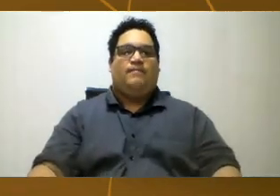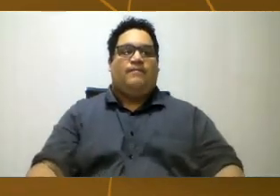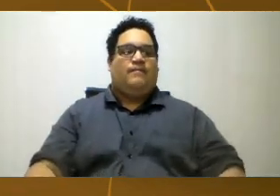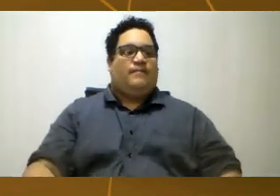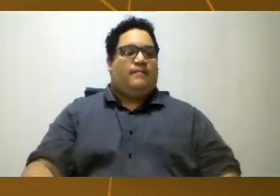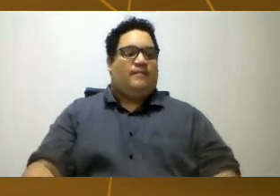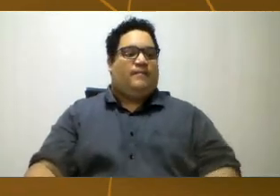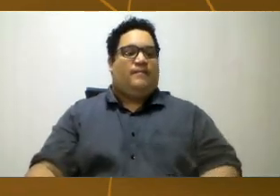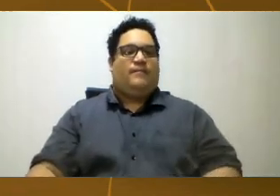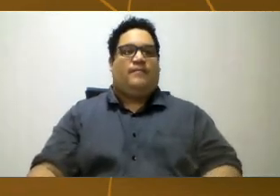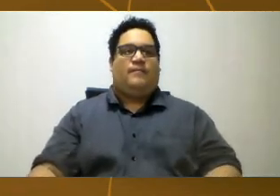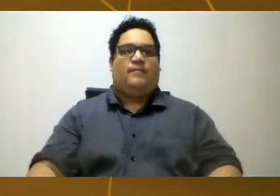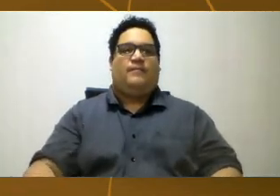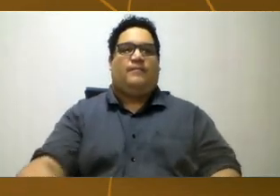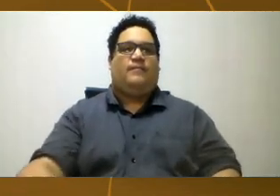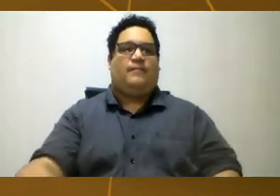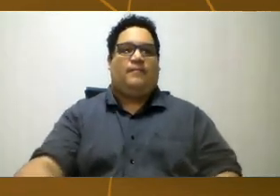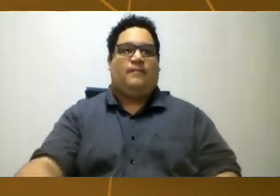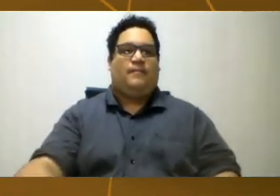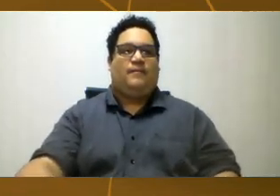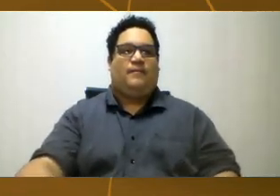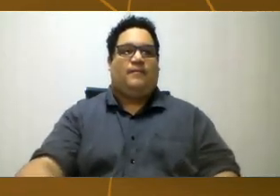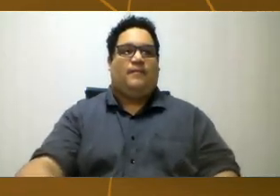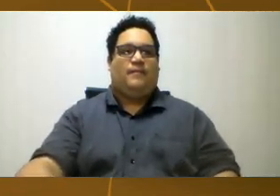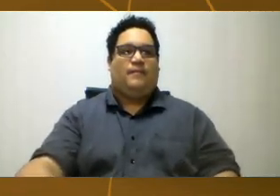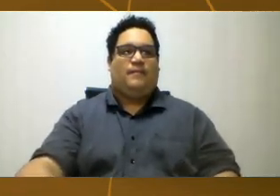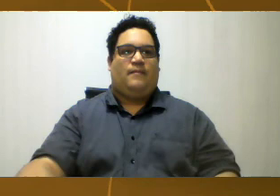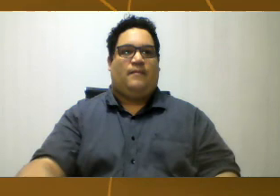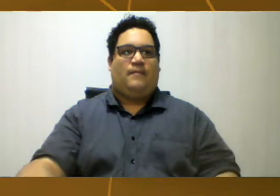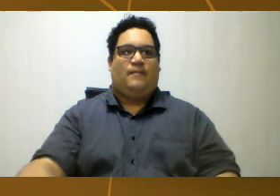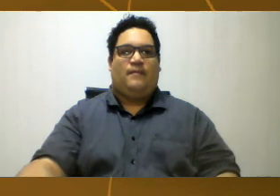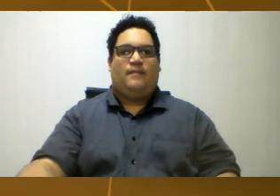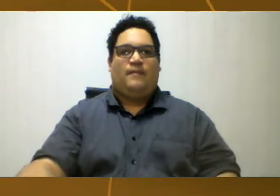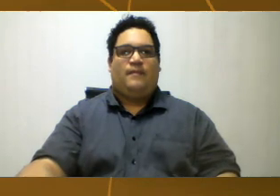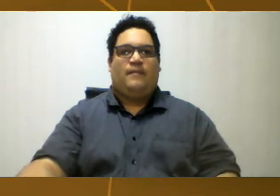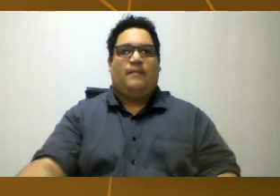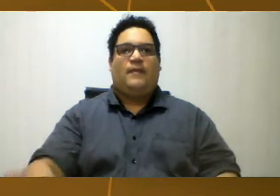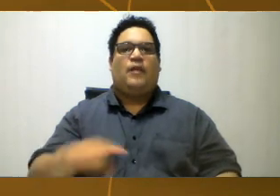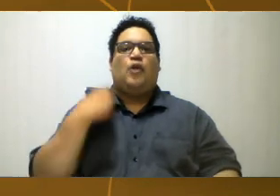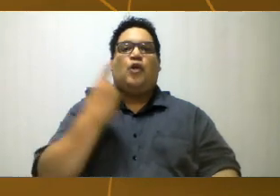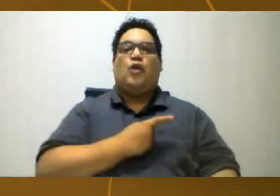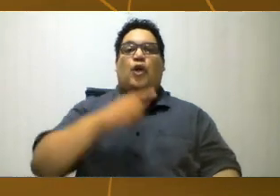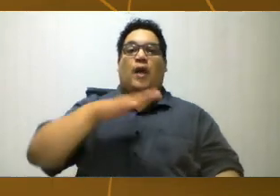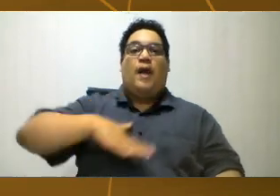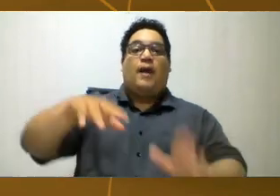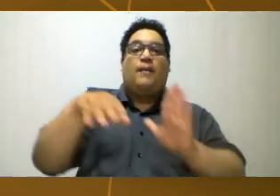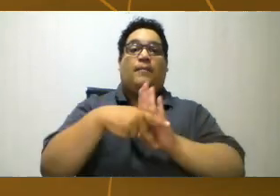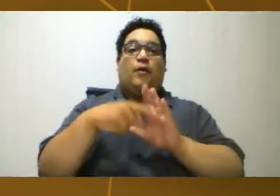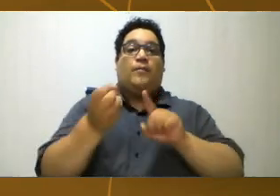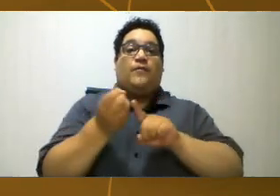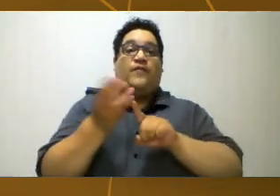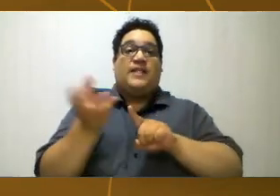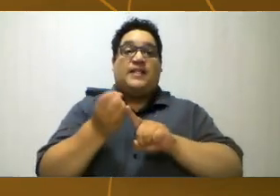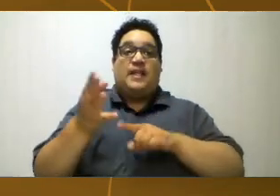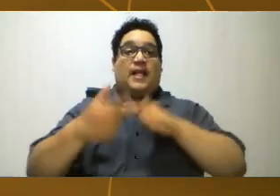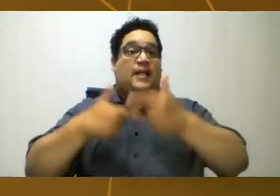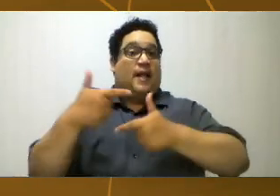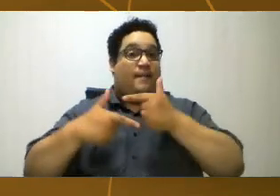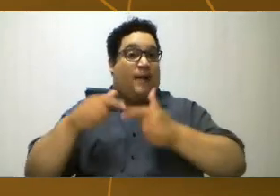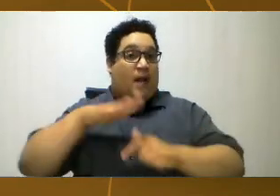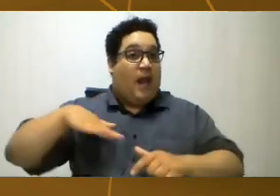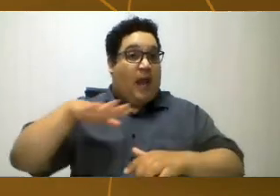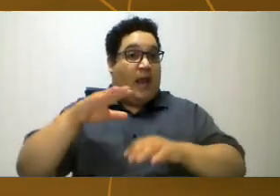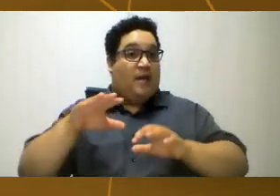gente tira um pouquinho, eu acho, né, da área mais, digamos, mais física lá, do técnico para qualificar nessa